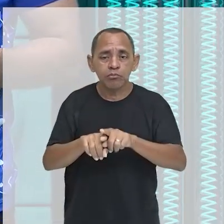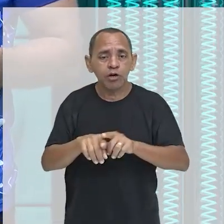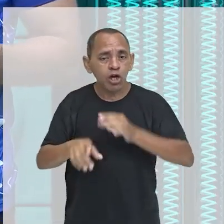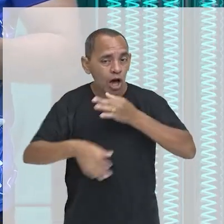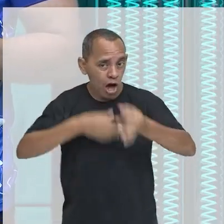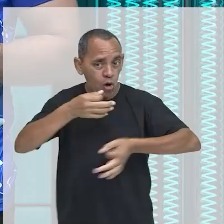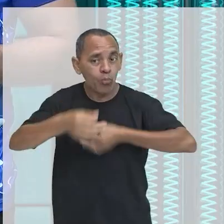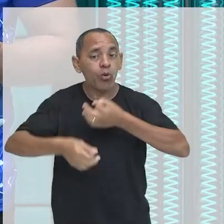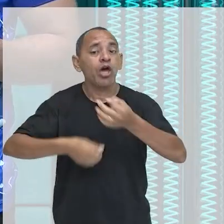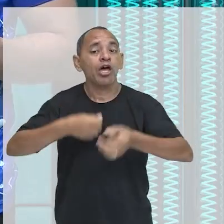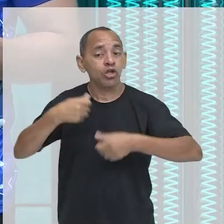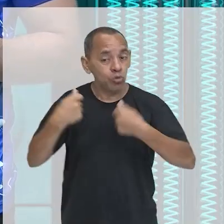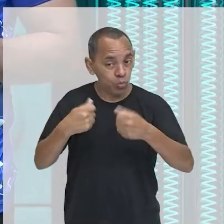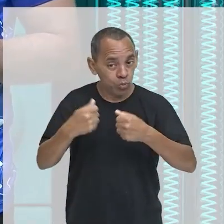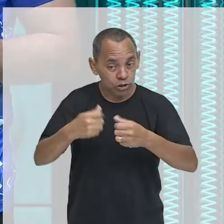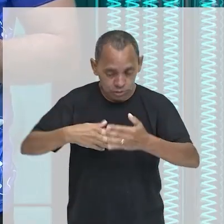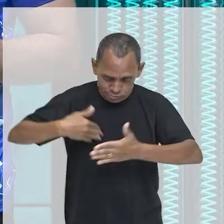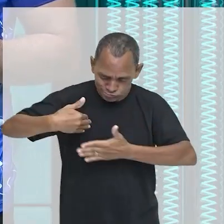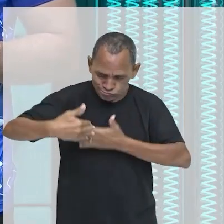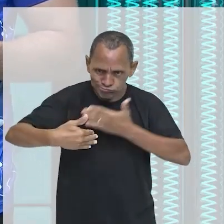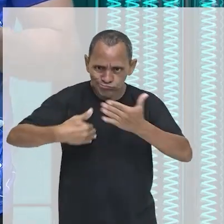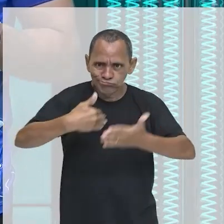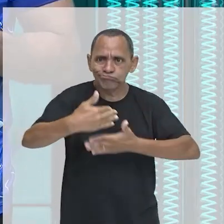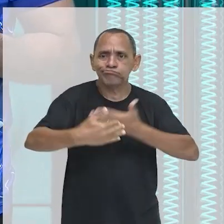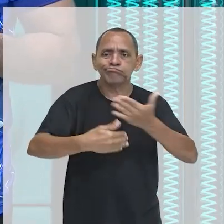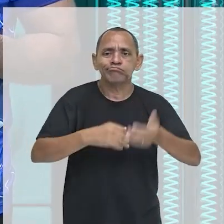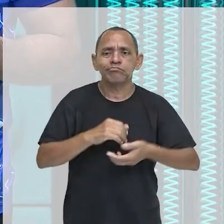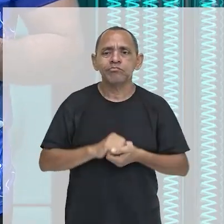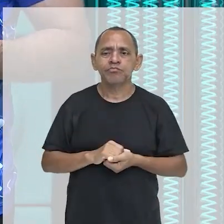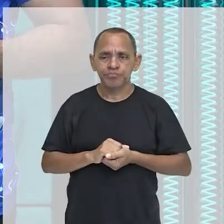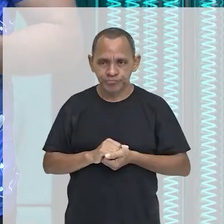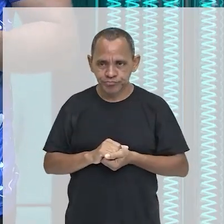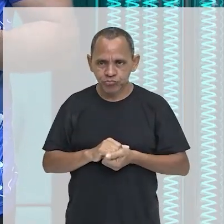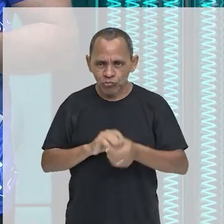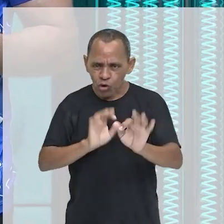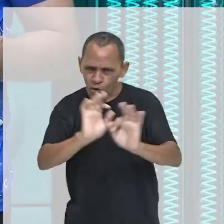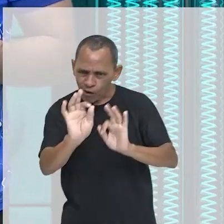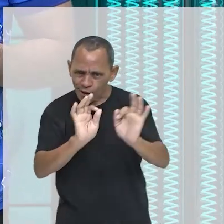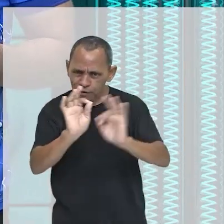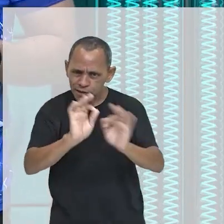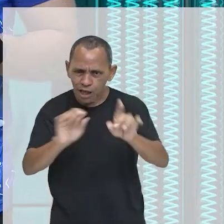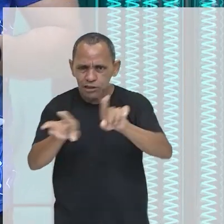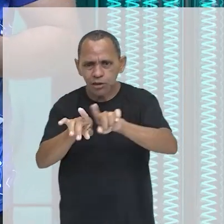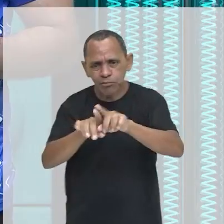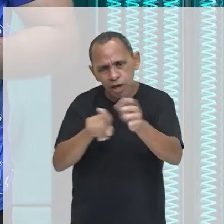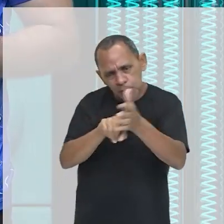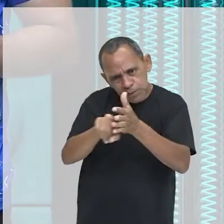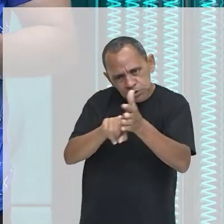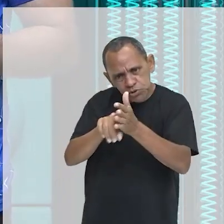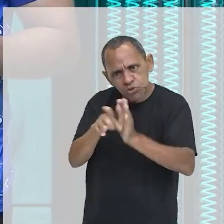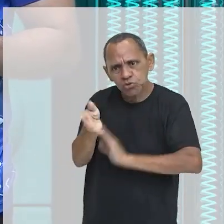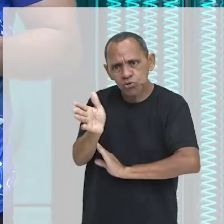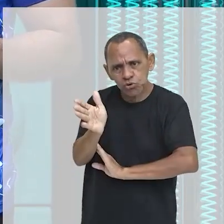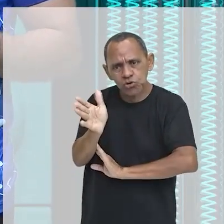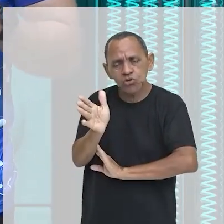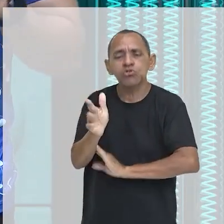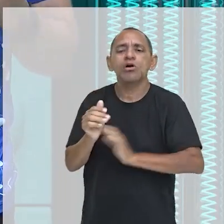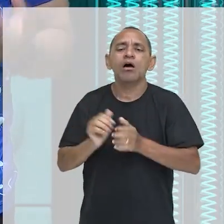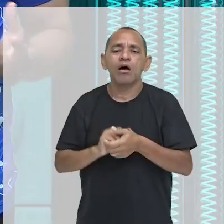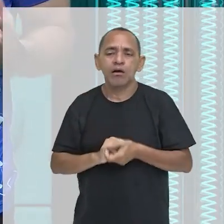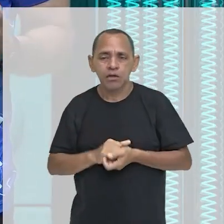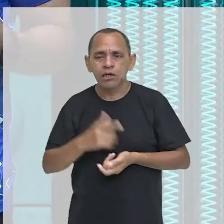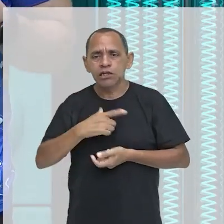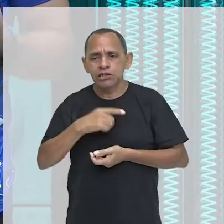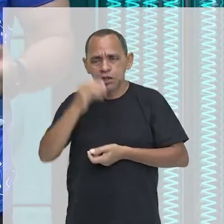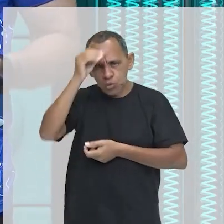né? Development of arguments. Você vai desenvolver os seus argumentos. Você já pesquisou, você já tinha uma ideia, você pesquisou, você ampliou esse conhecimento